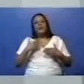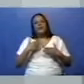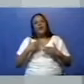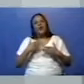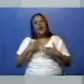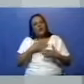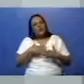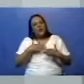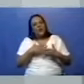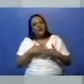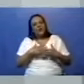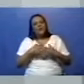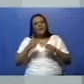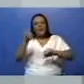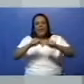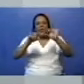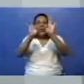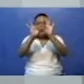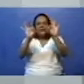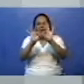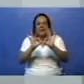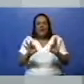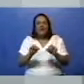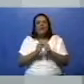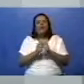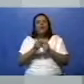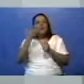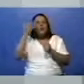ser fácil e divertido, sim. Até uma próxima aula e a gente se vê. Tchau, tchau.